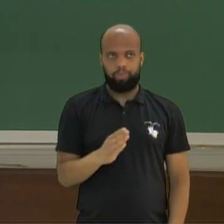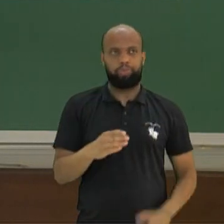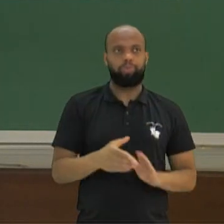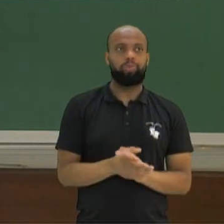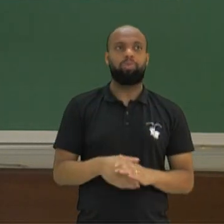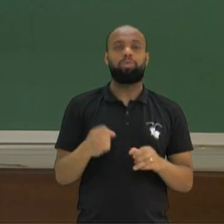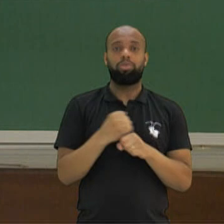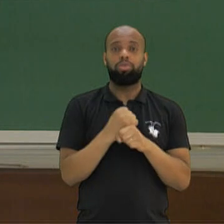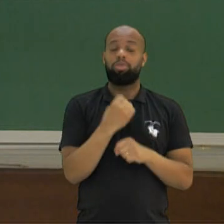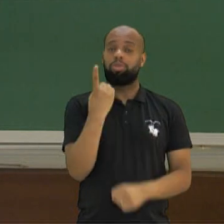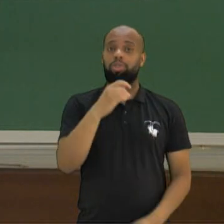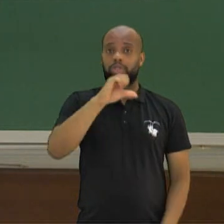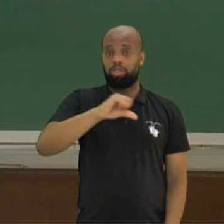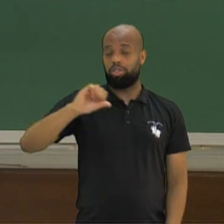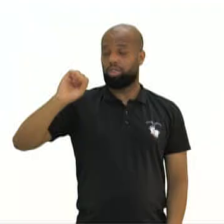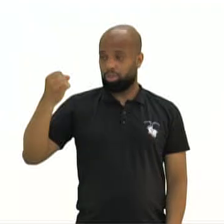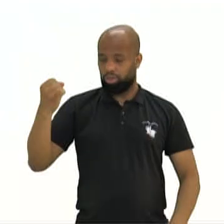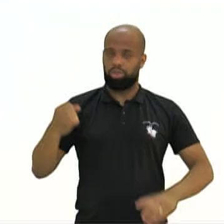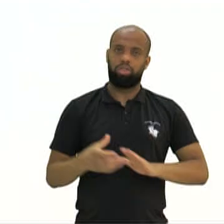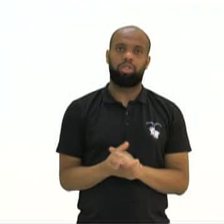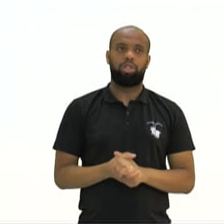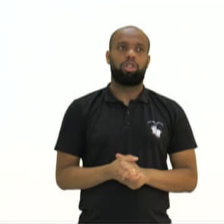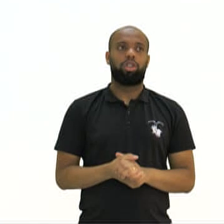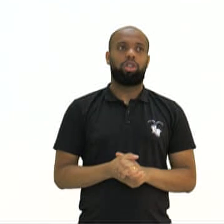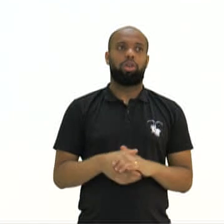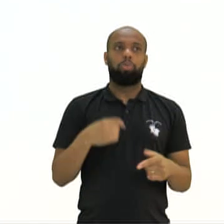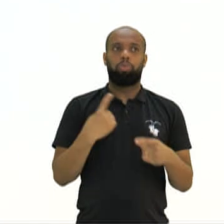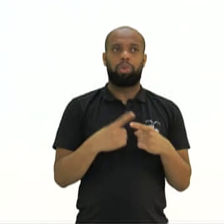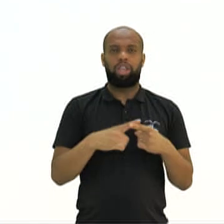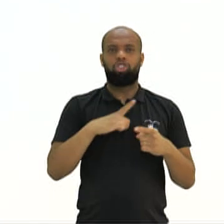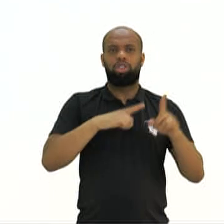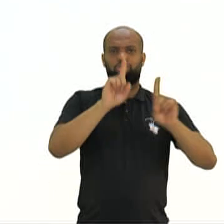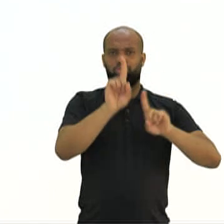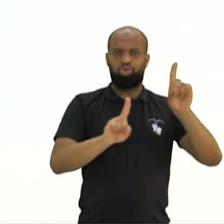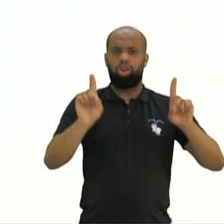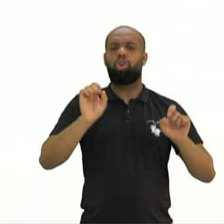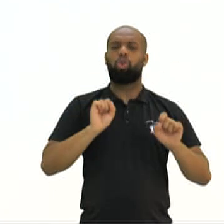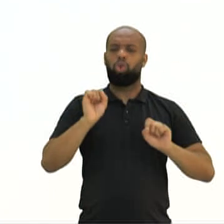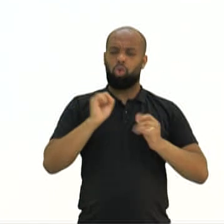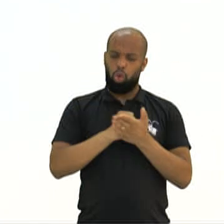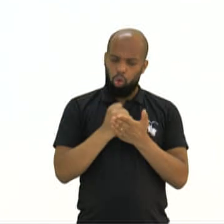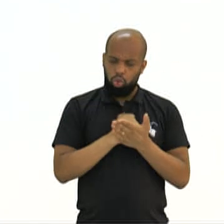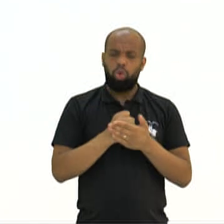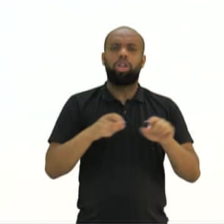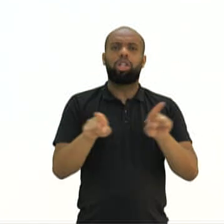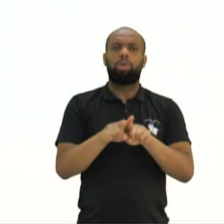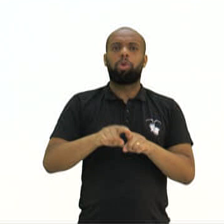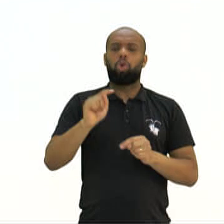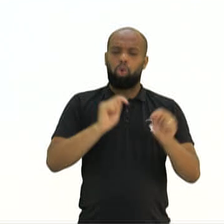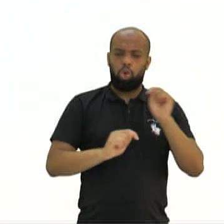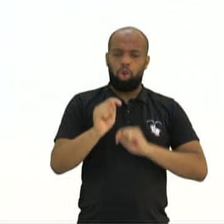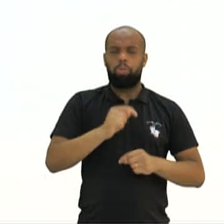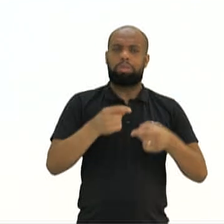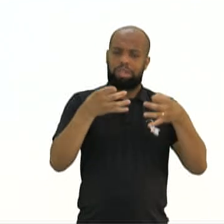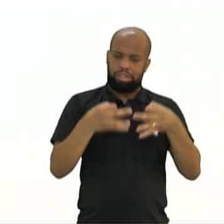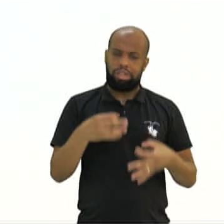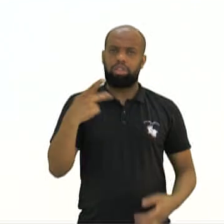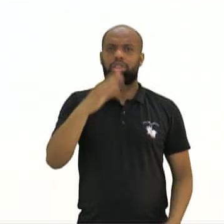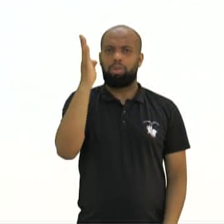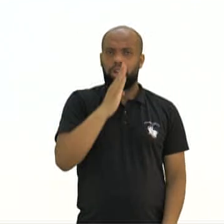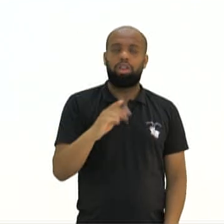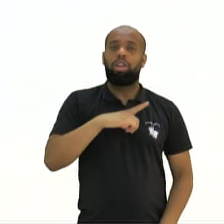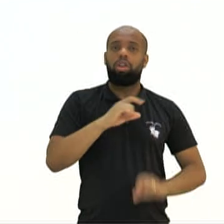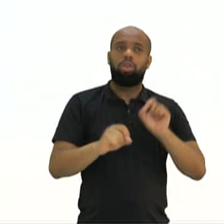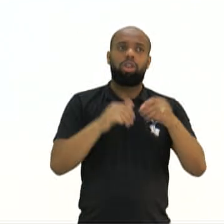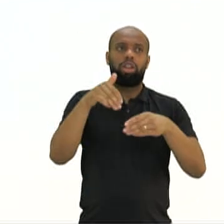de 1998, né, com a inflação controlada, uma questão econômica estabilizada aqui no Brasil, nós